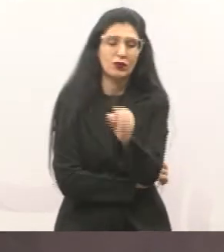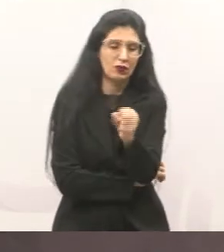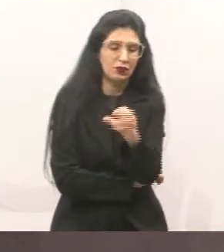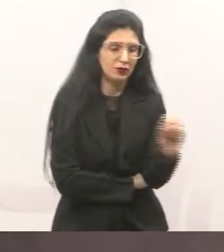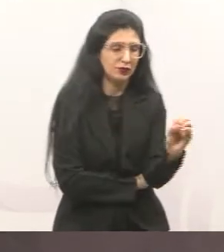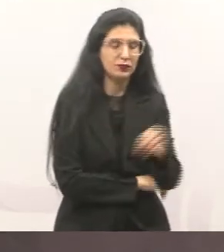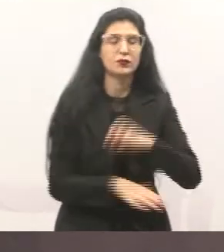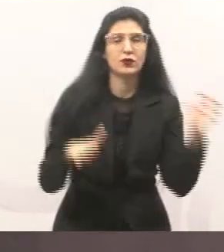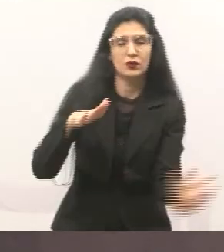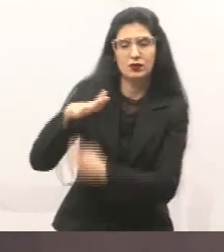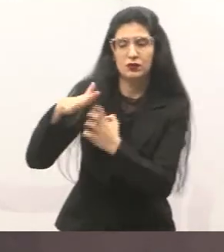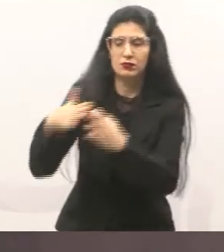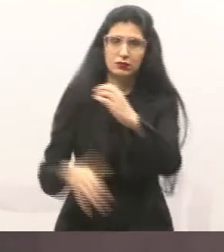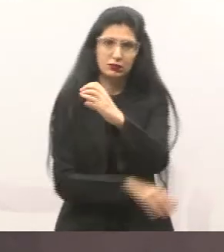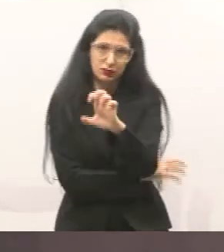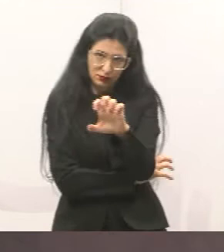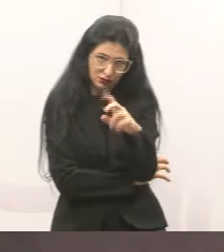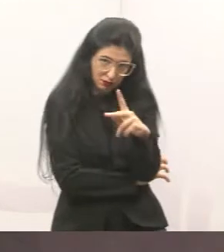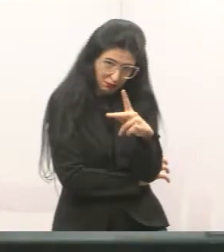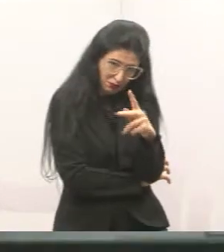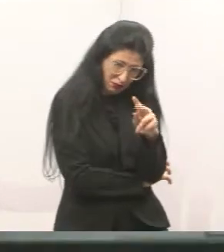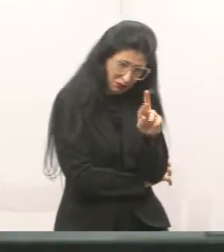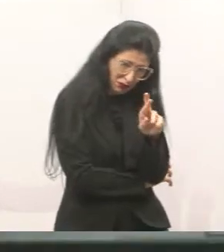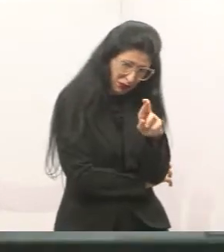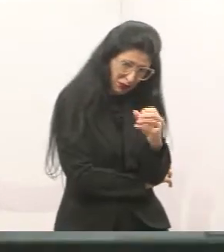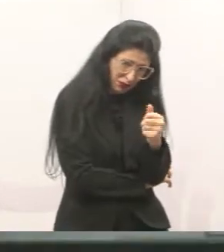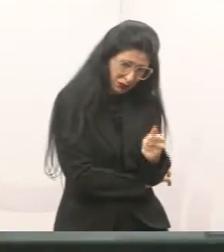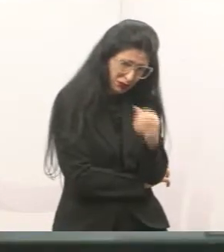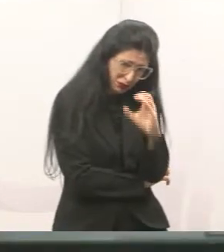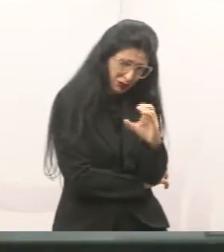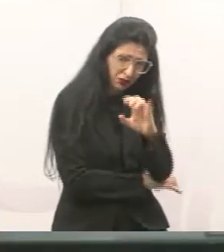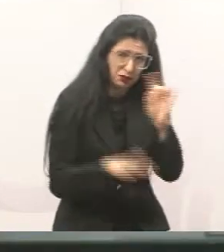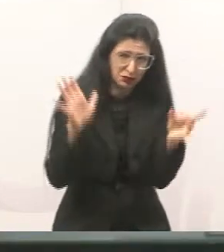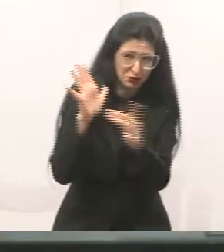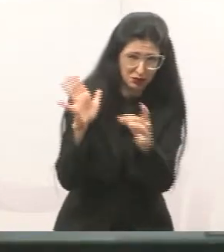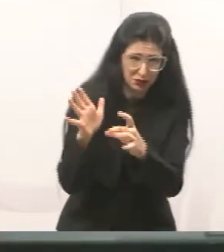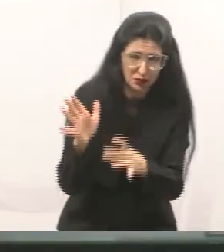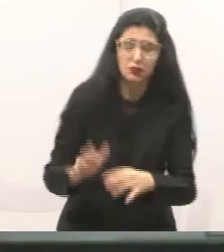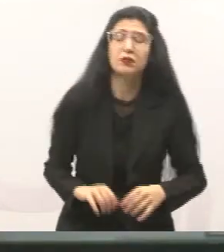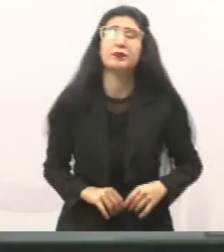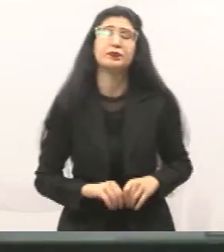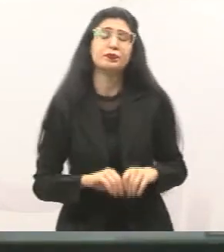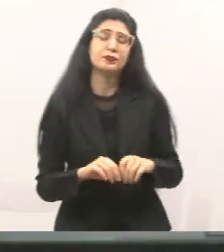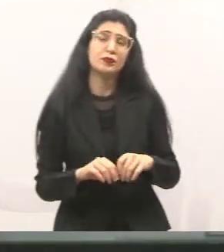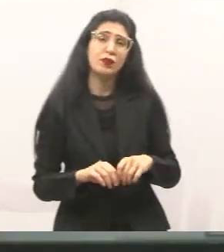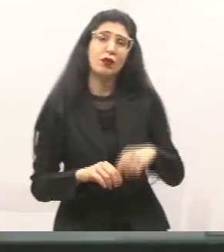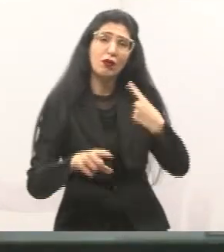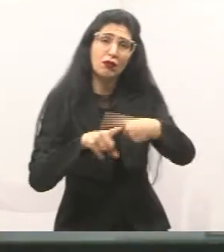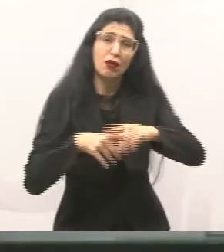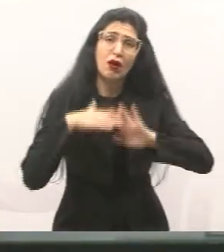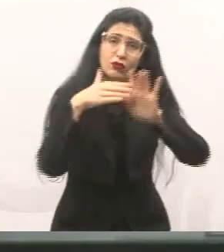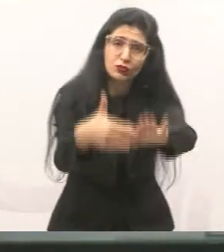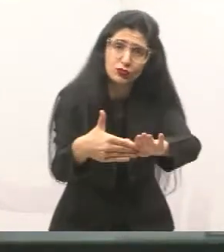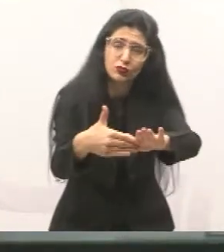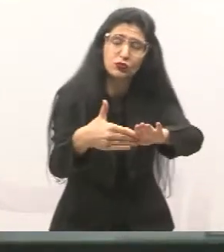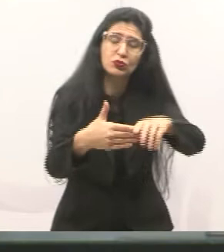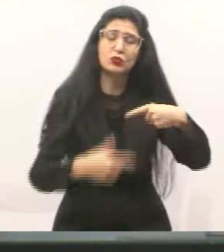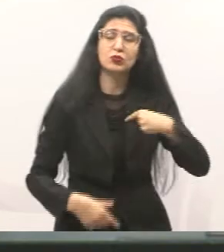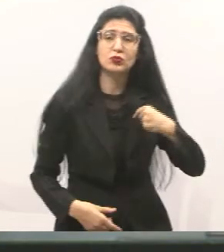Congratula a empresa Sebrae Cristal Plano Limitada por sua colaboração na ação